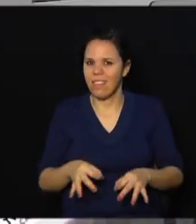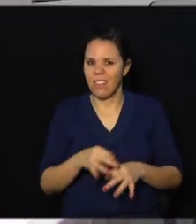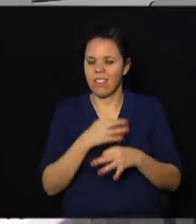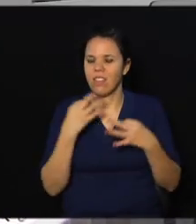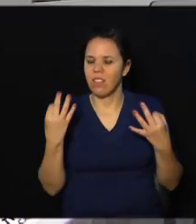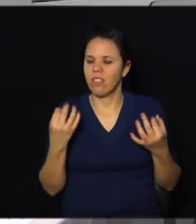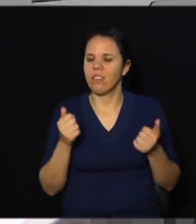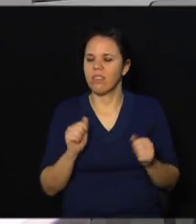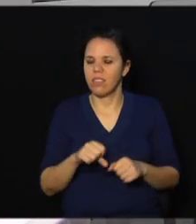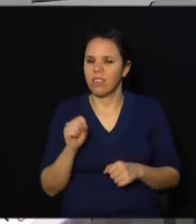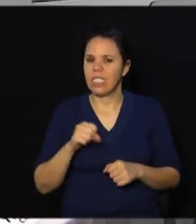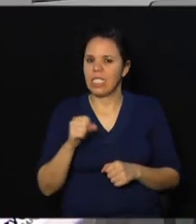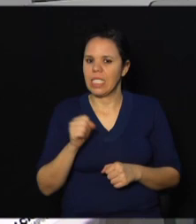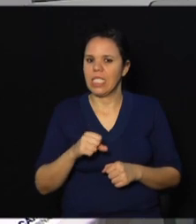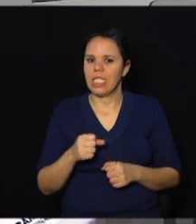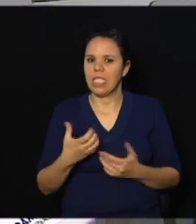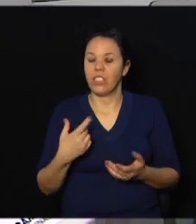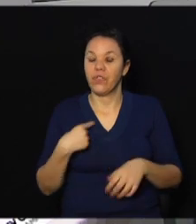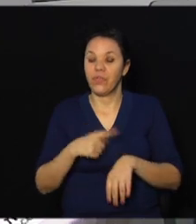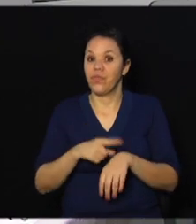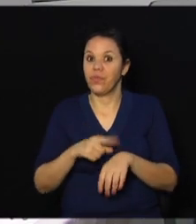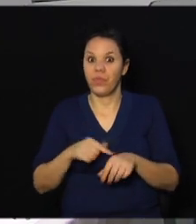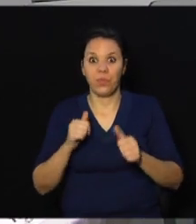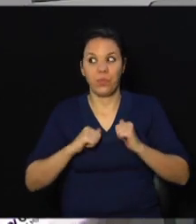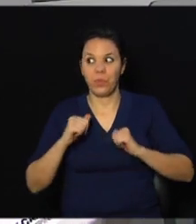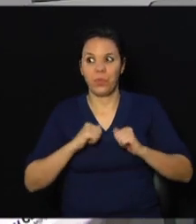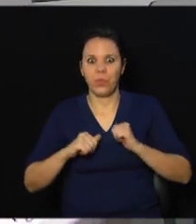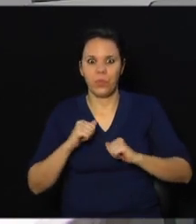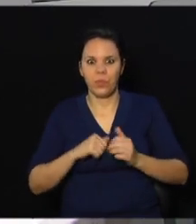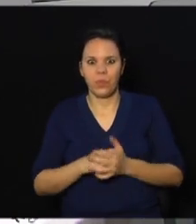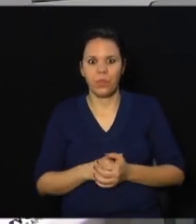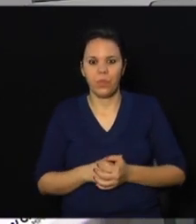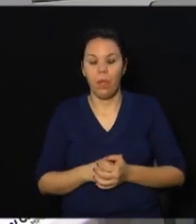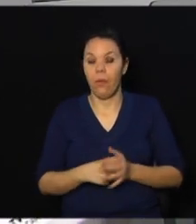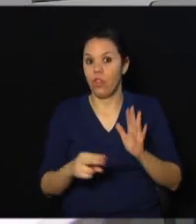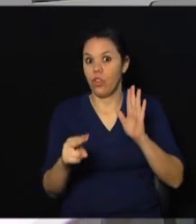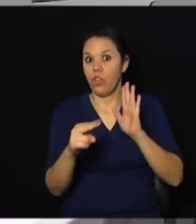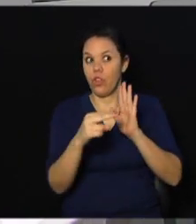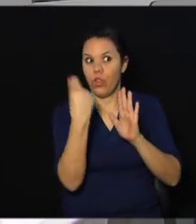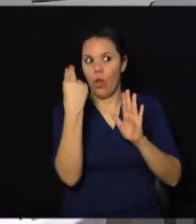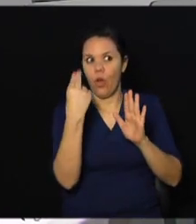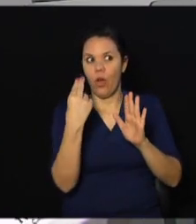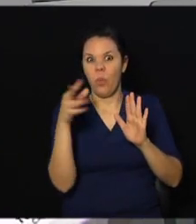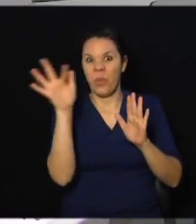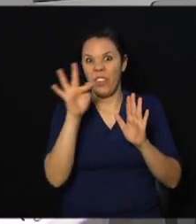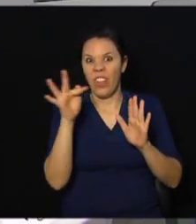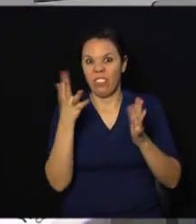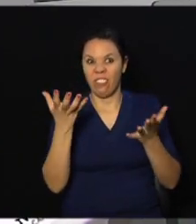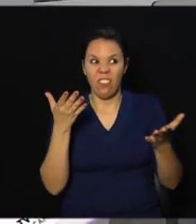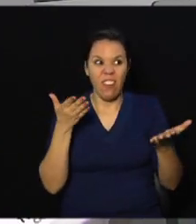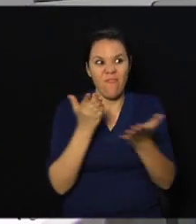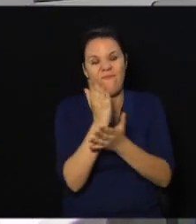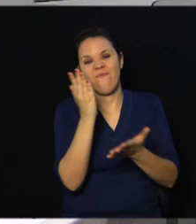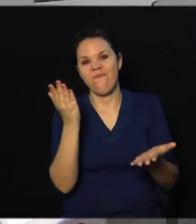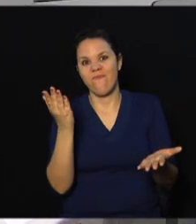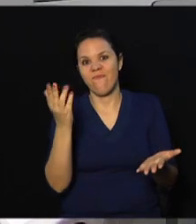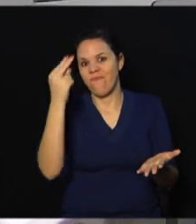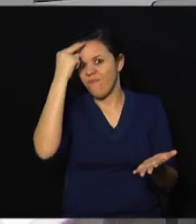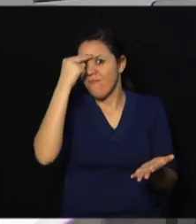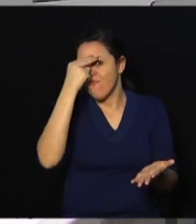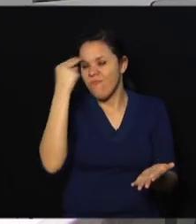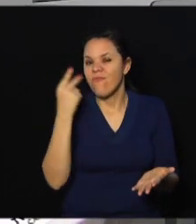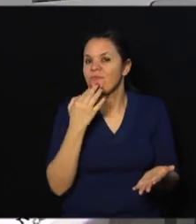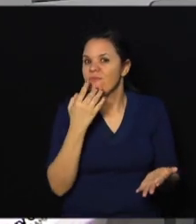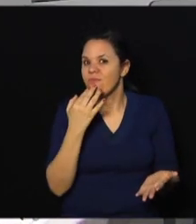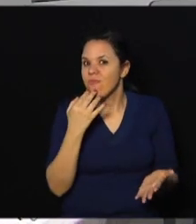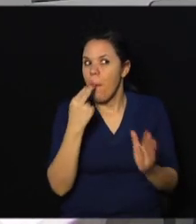pena. Eu não vejo a hora de estar com o nome da universidade que eu quero entrar pintado na minha testa, com o